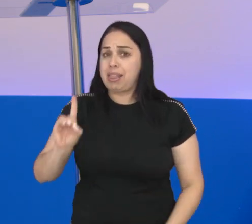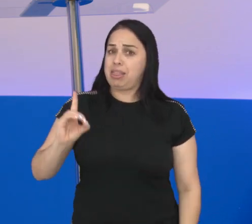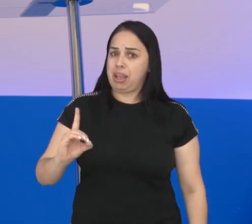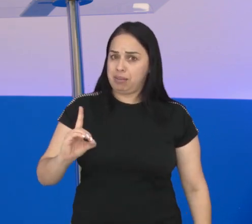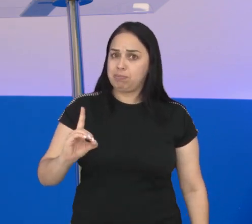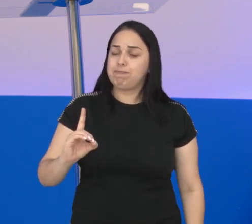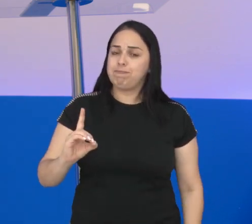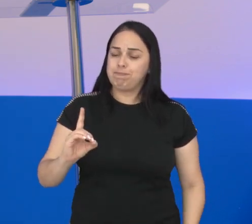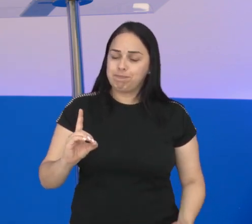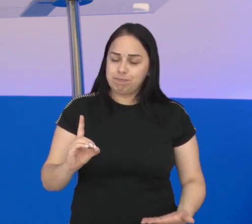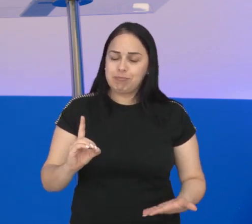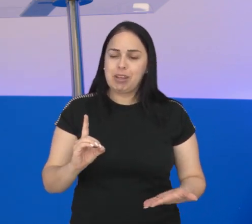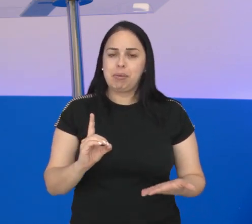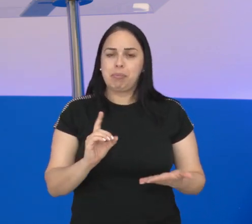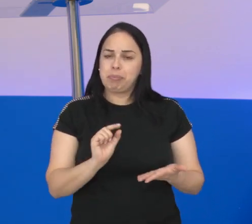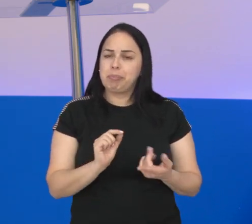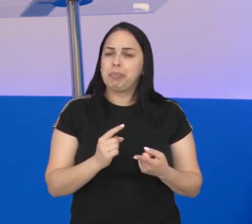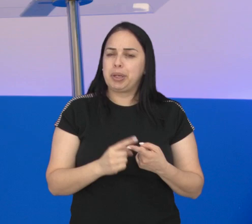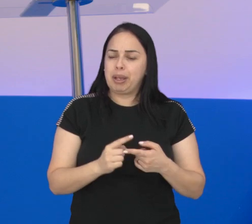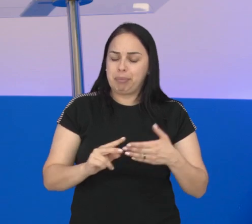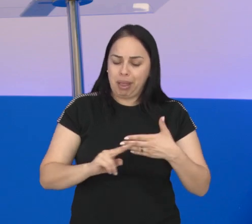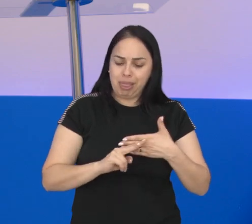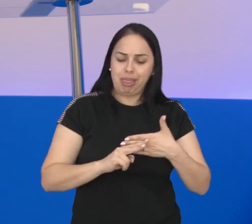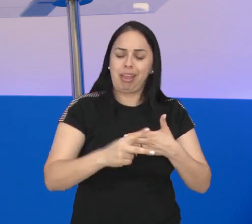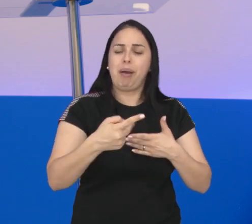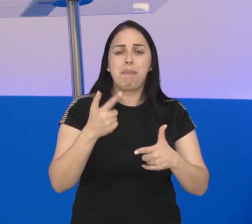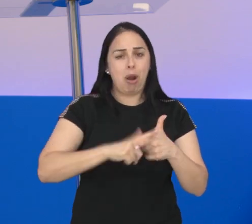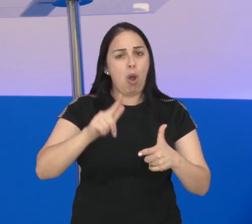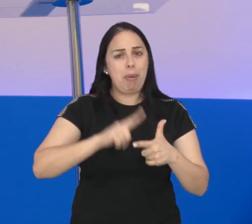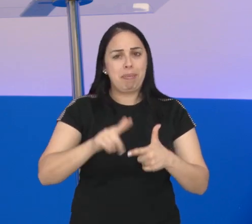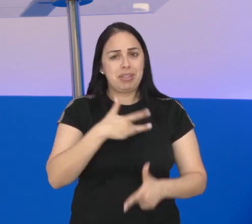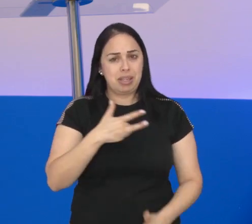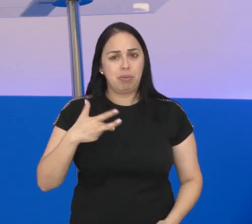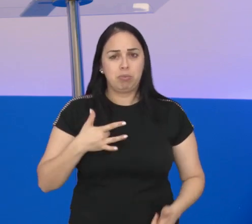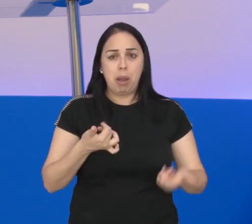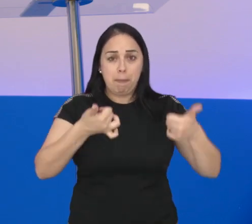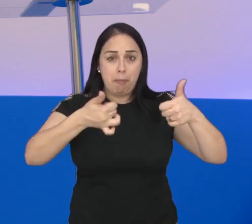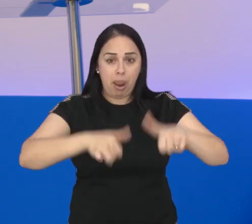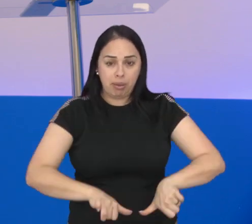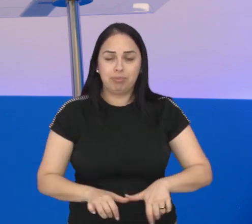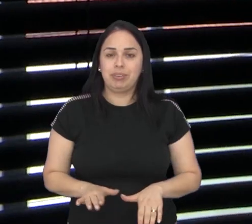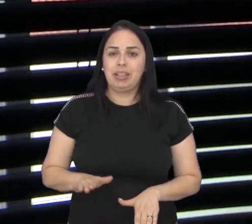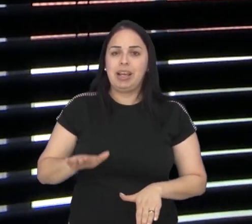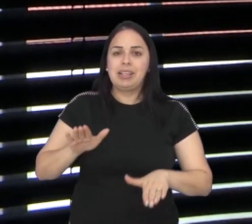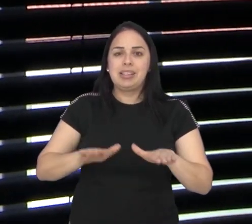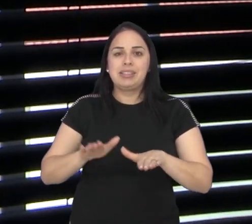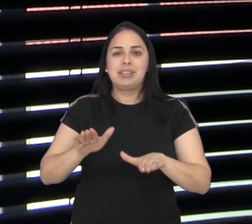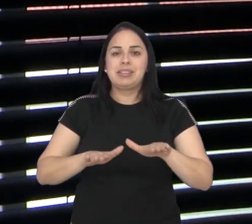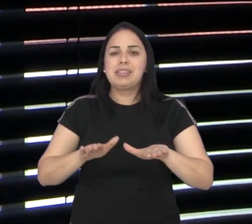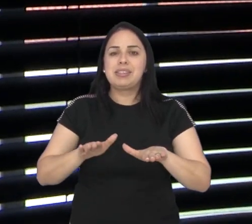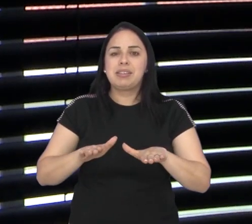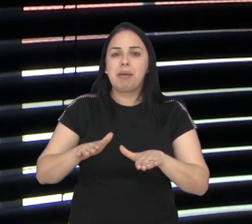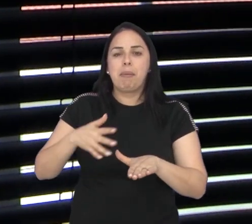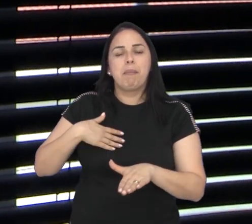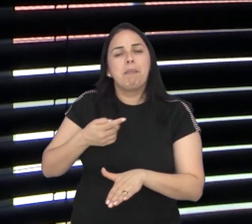D entre os brasileiros. Essa carência pode provocar sérios problemas de saúde. Parece pouco, mas manter a